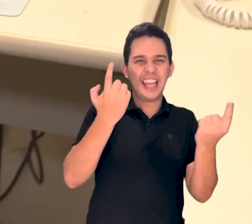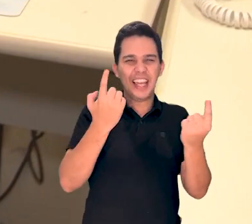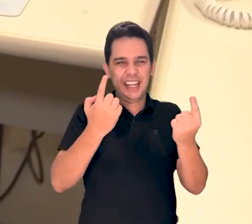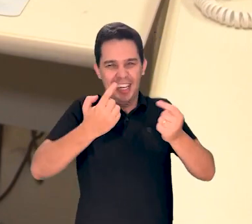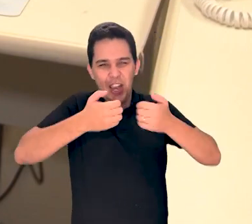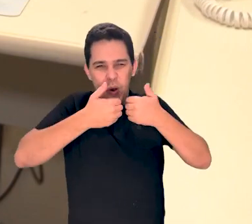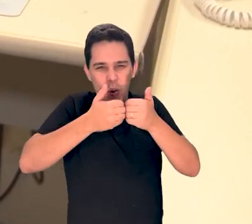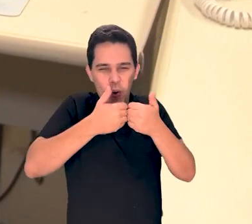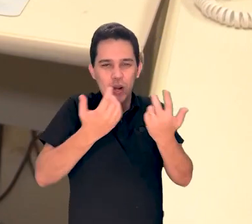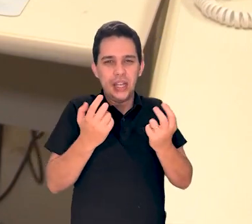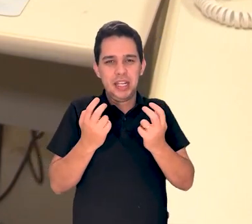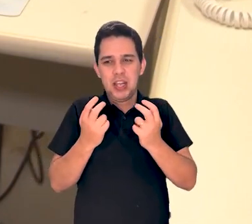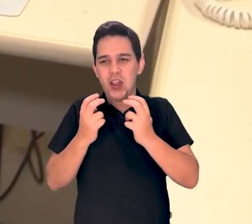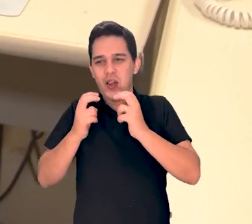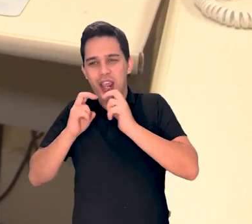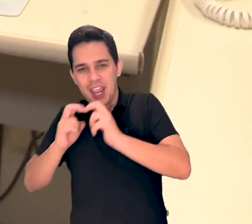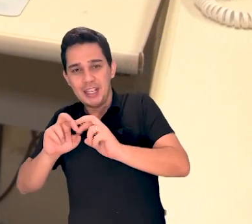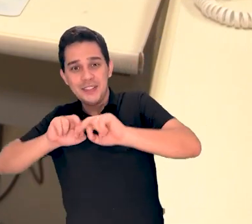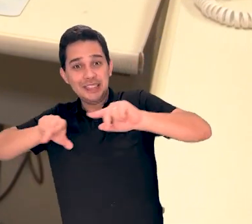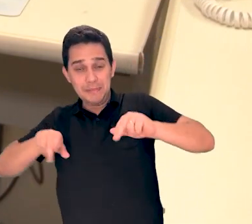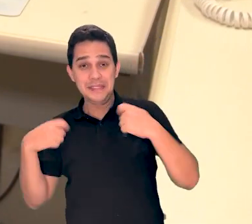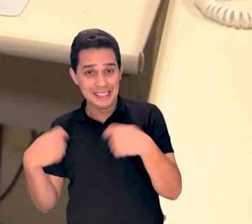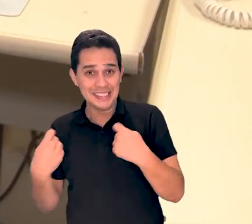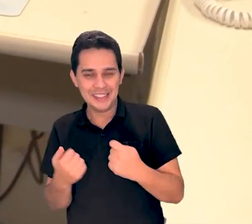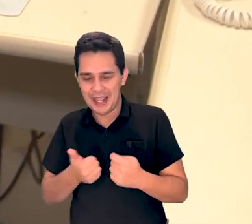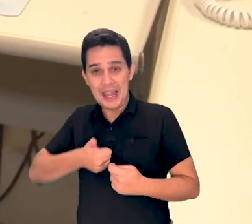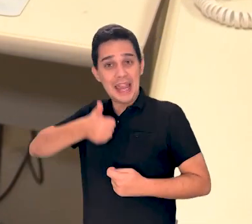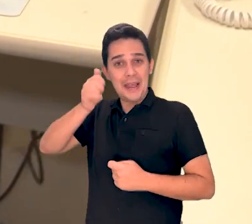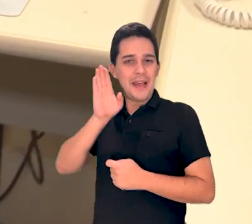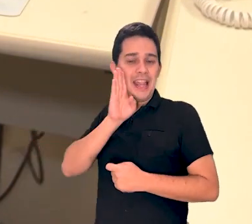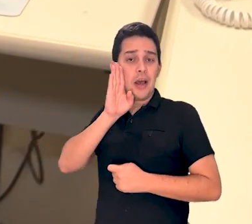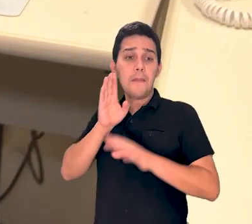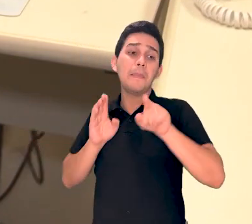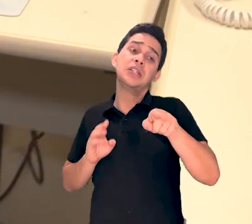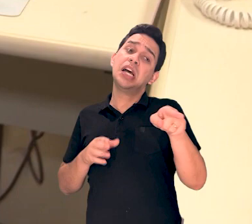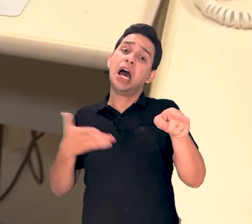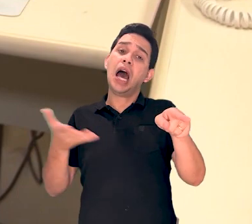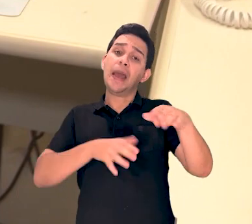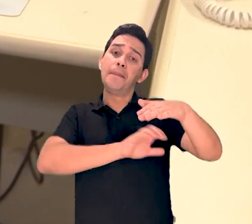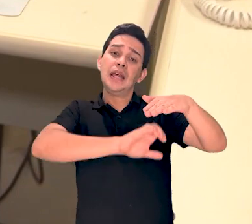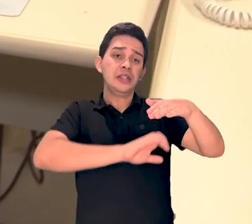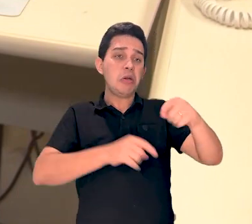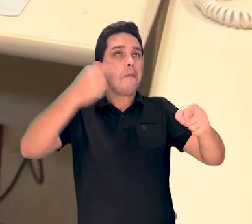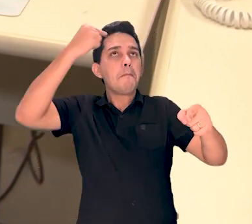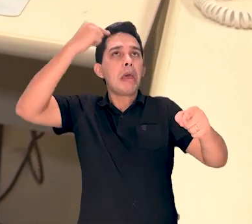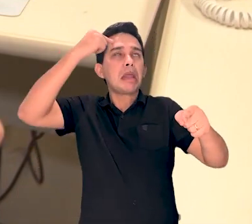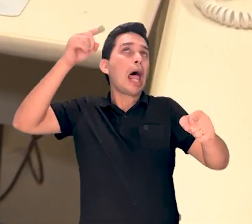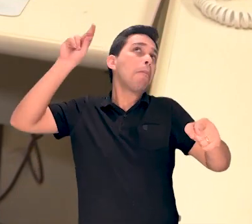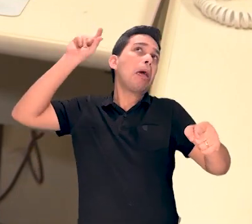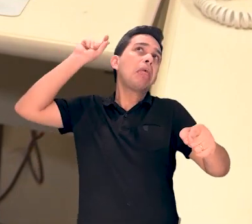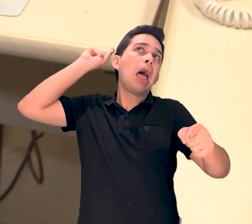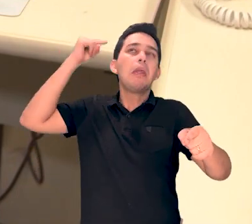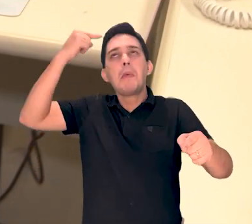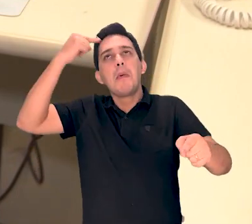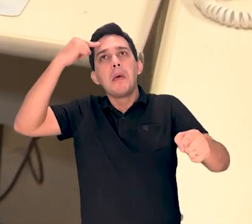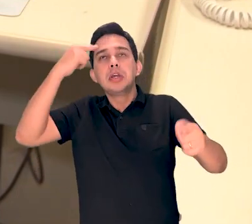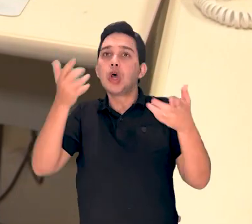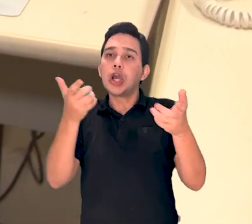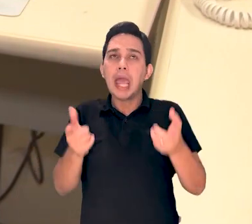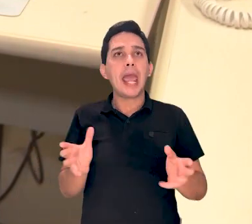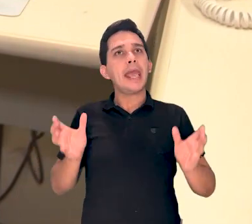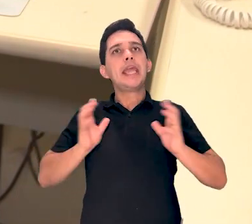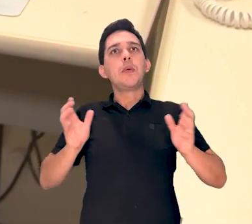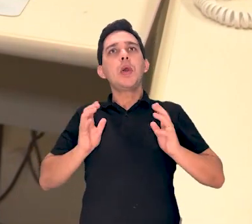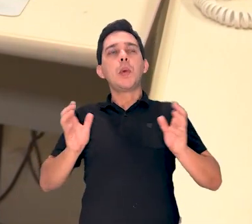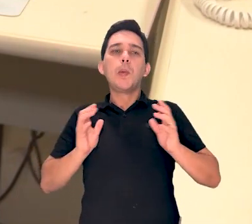Colonial que usam a tarifa para enriquecer e não para manter o serviço em